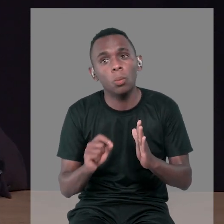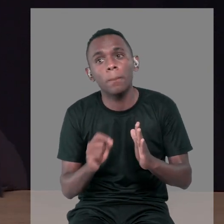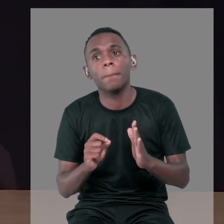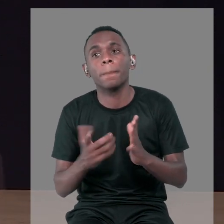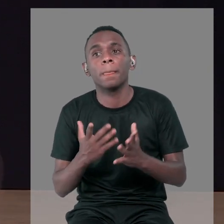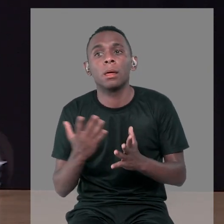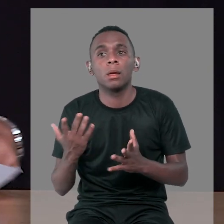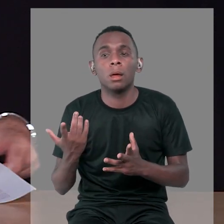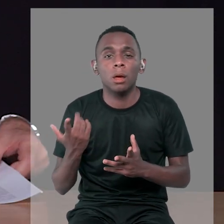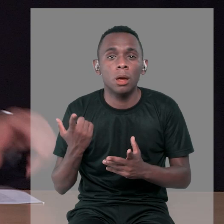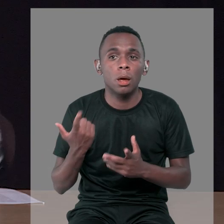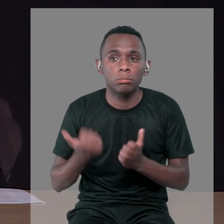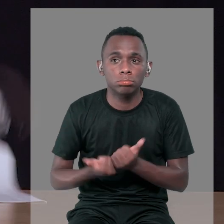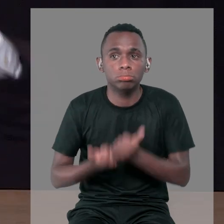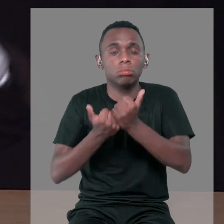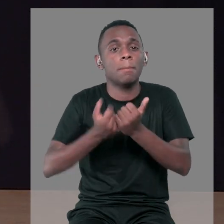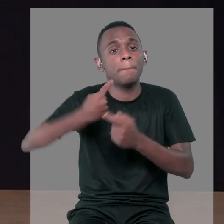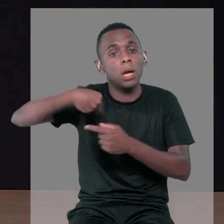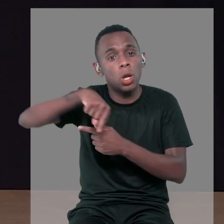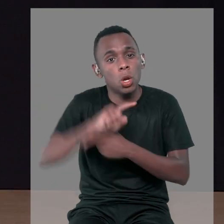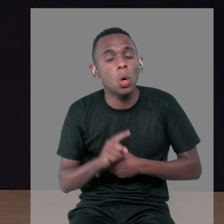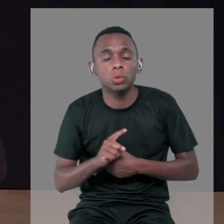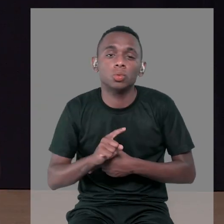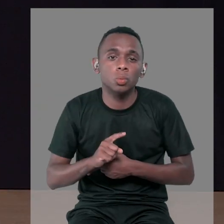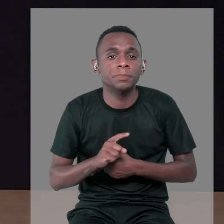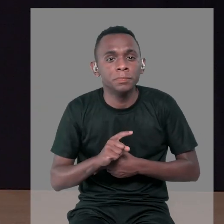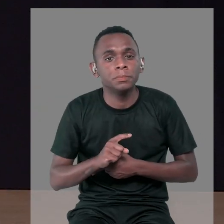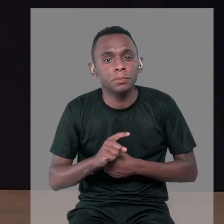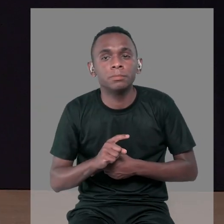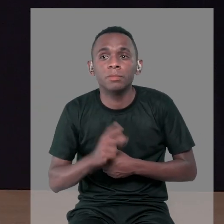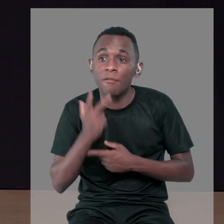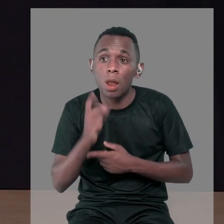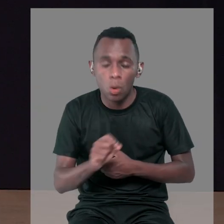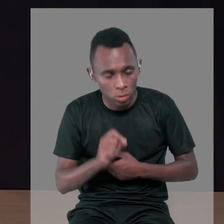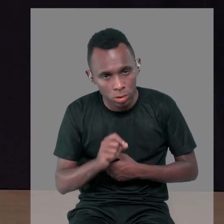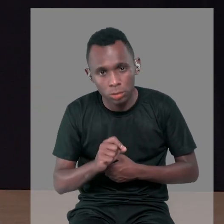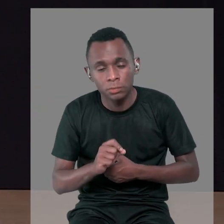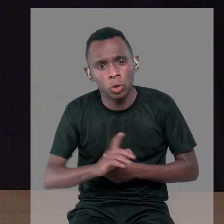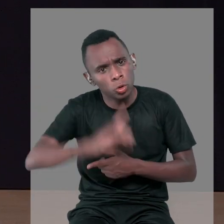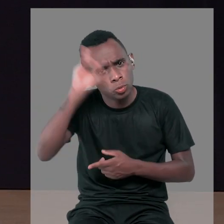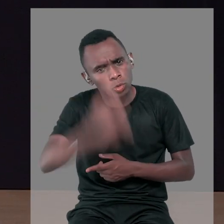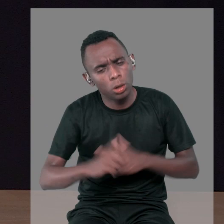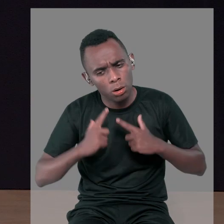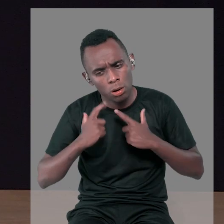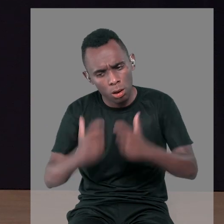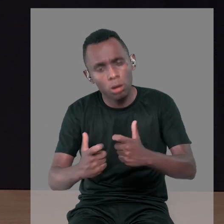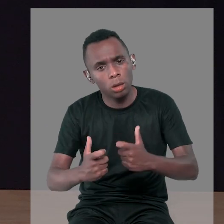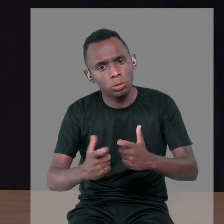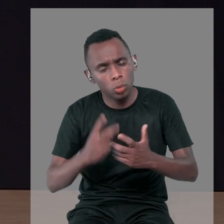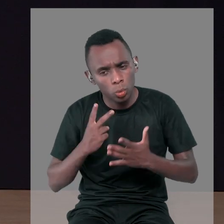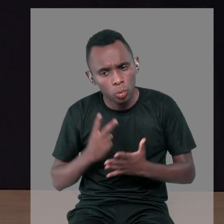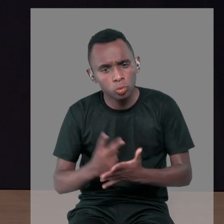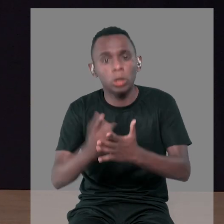da nossa, enfim, do nosso, né, ele vai dizer, do direito da guerra se segue o da conquista, que